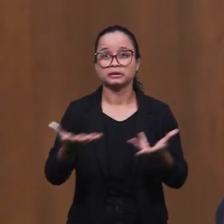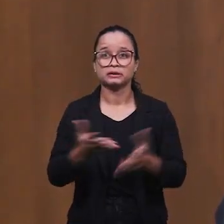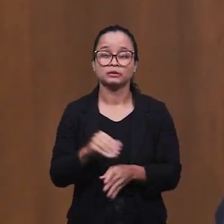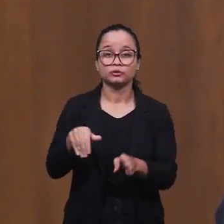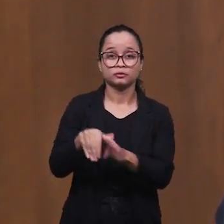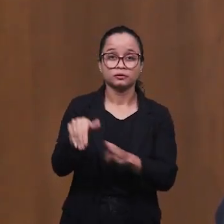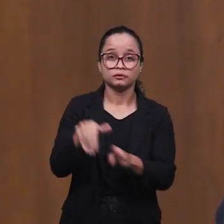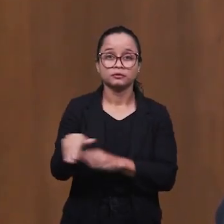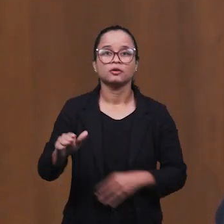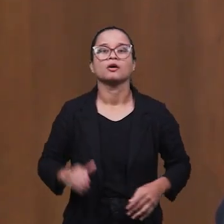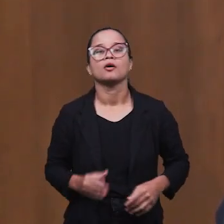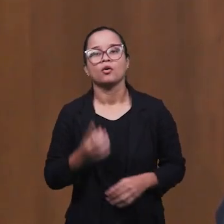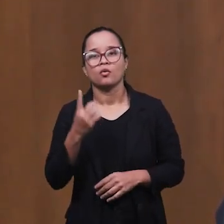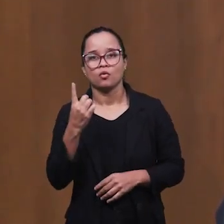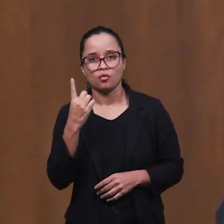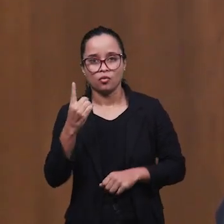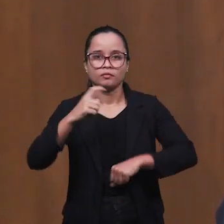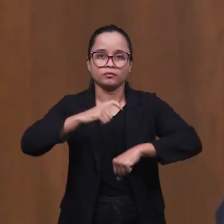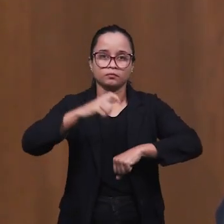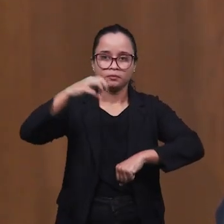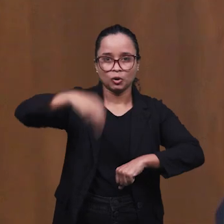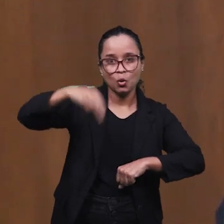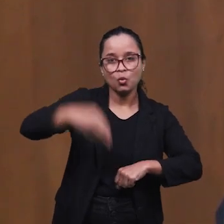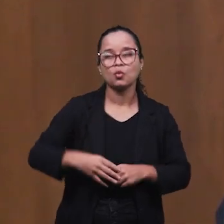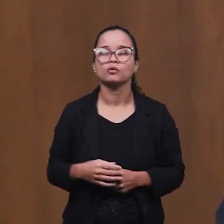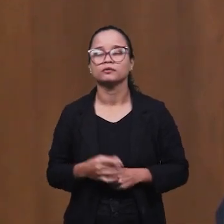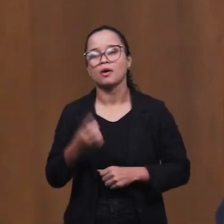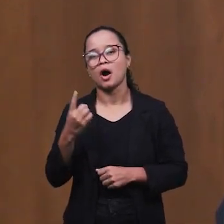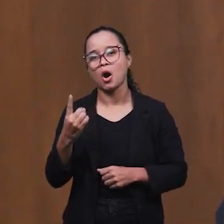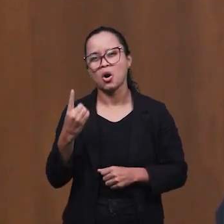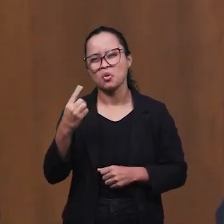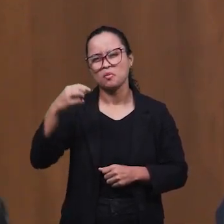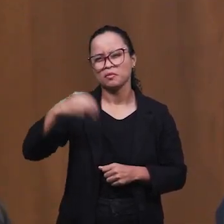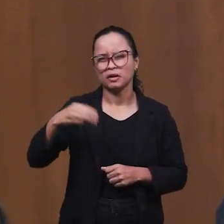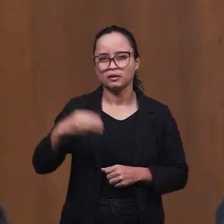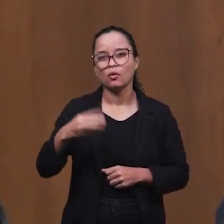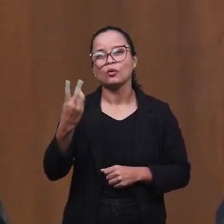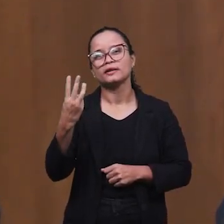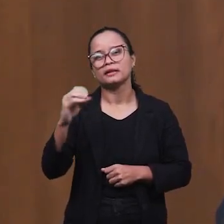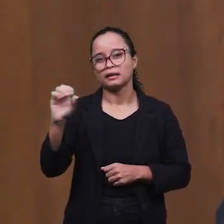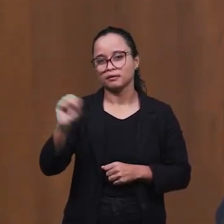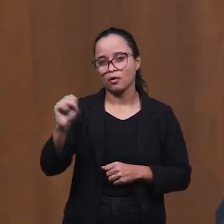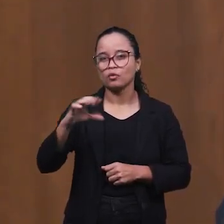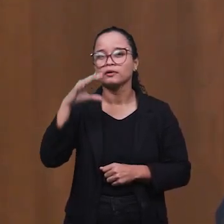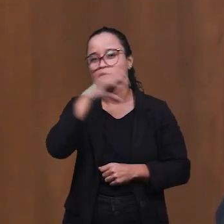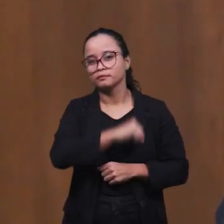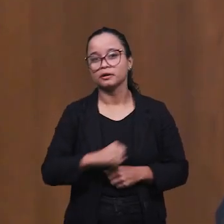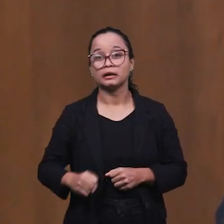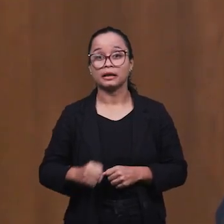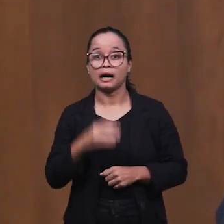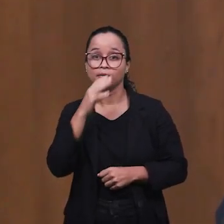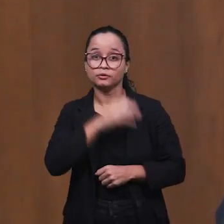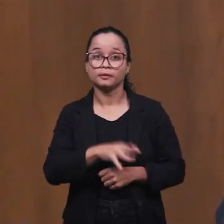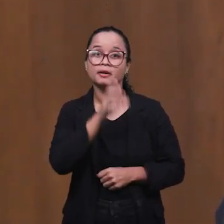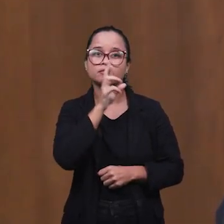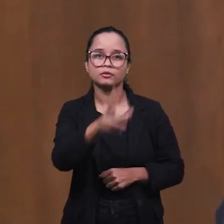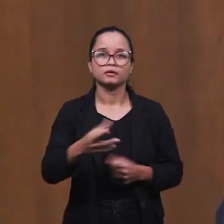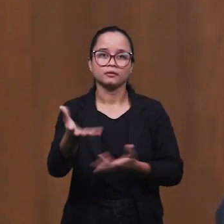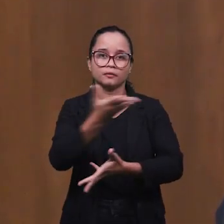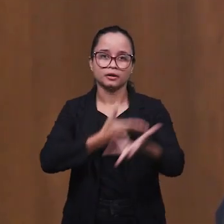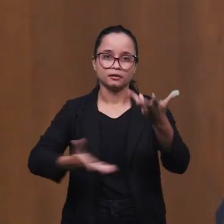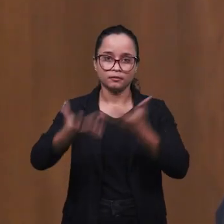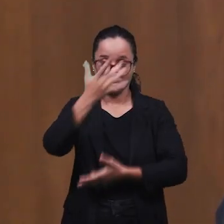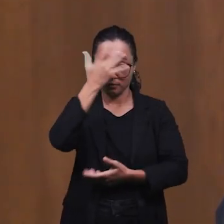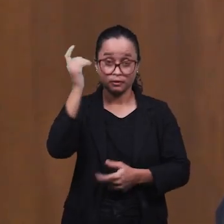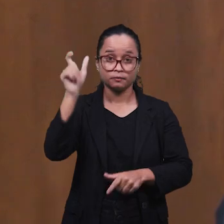recomendamos no máximo 1 minuto e meio, 1 minuto, o suficiente para a pessoa aparecer dando uma resposta. Sim. E isso ter ali a participação daquela